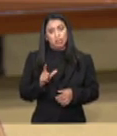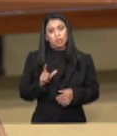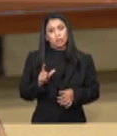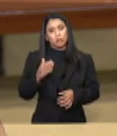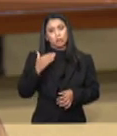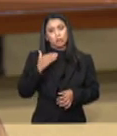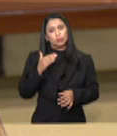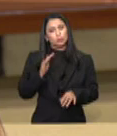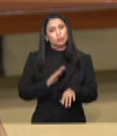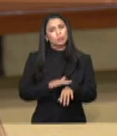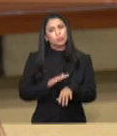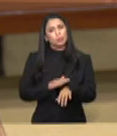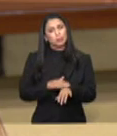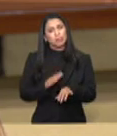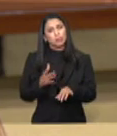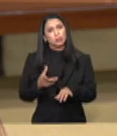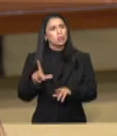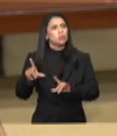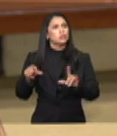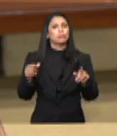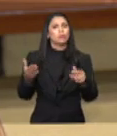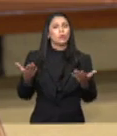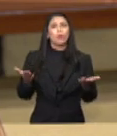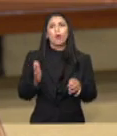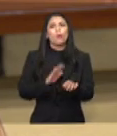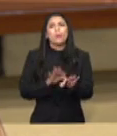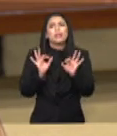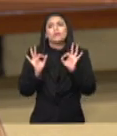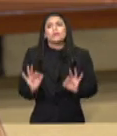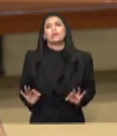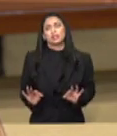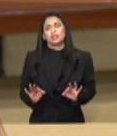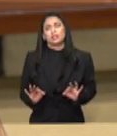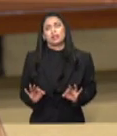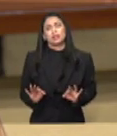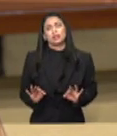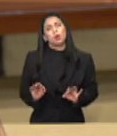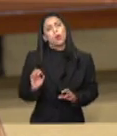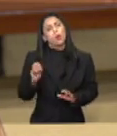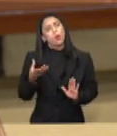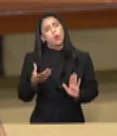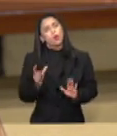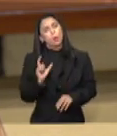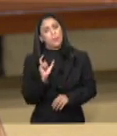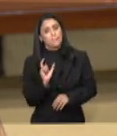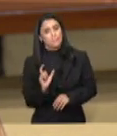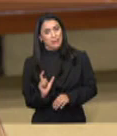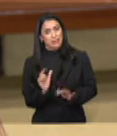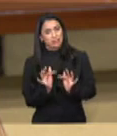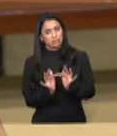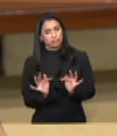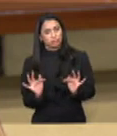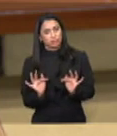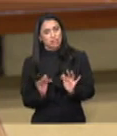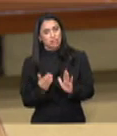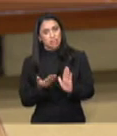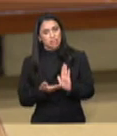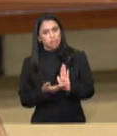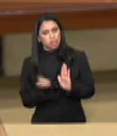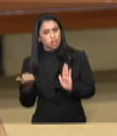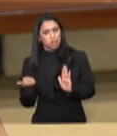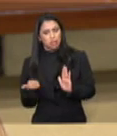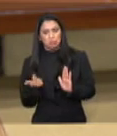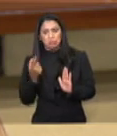em determinar qual seria o momento adequado. Ou nós retiramos essa expressão, e me parece que não